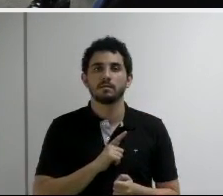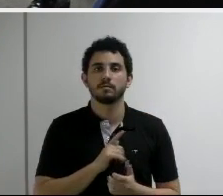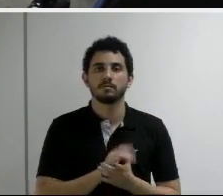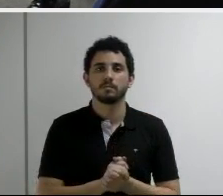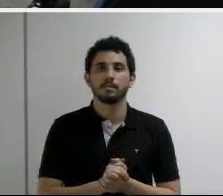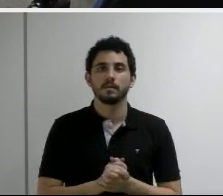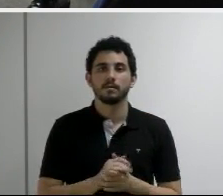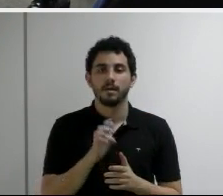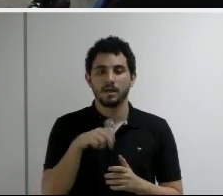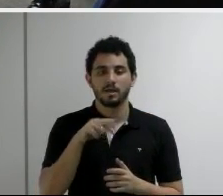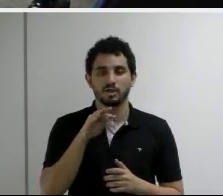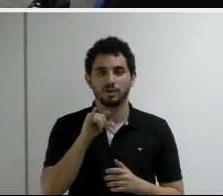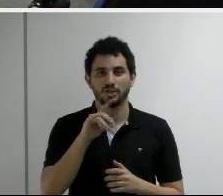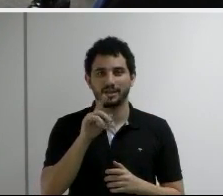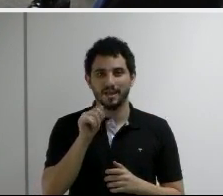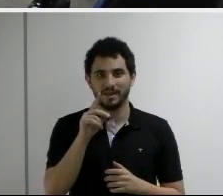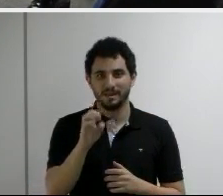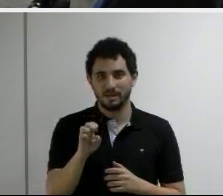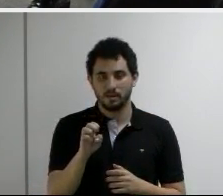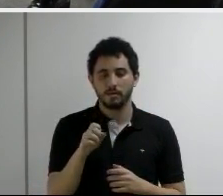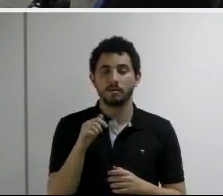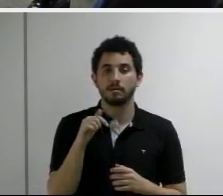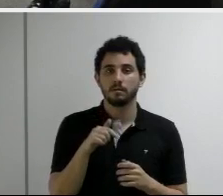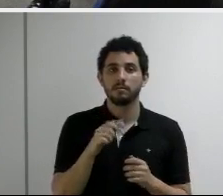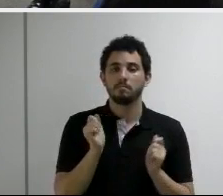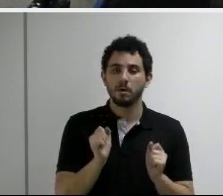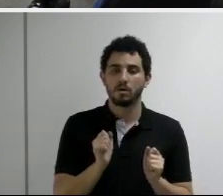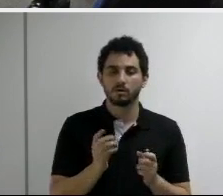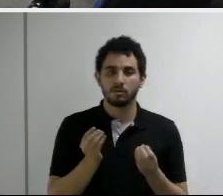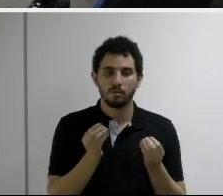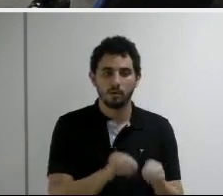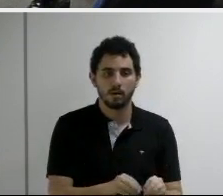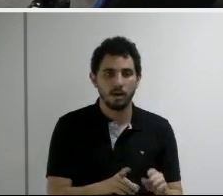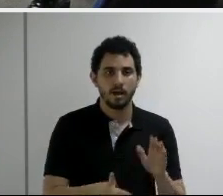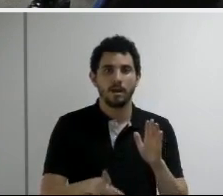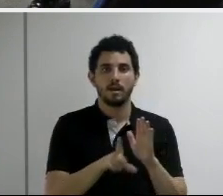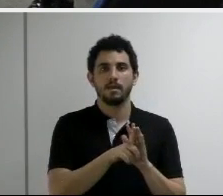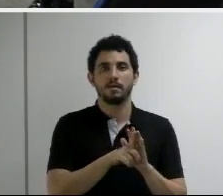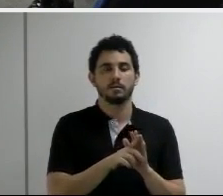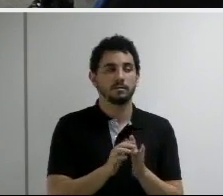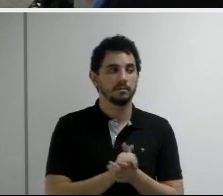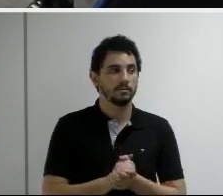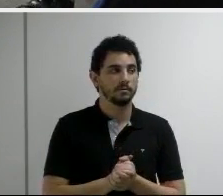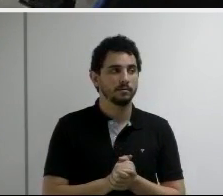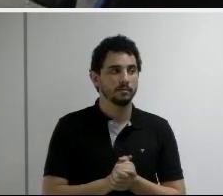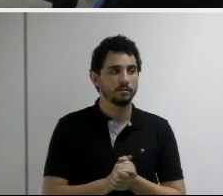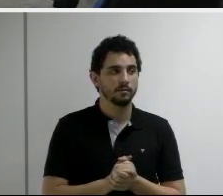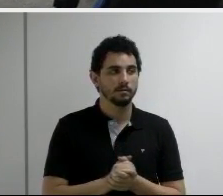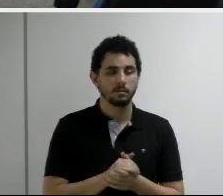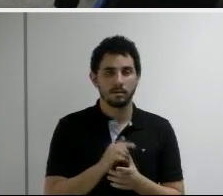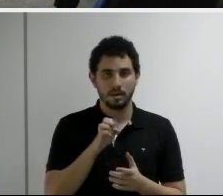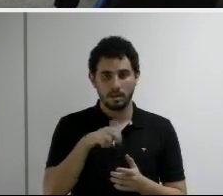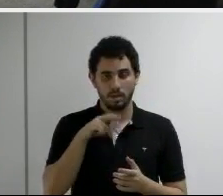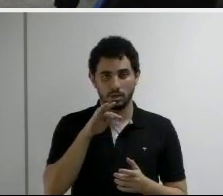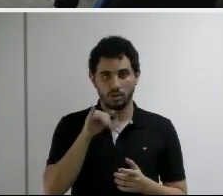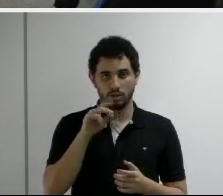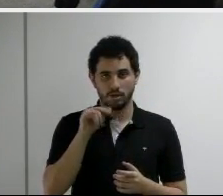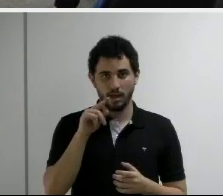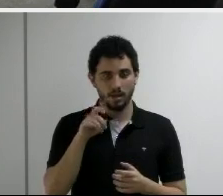uma entidade que possa implementar os dispositivos da lei. Essa entidade apareceu